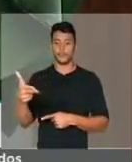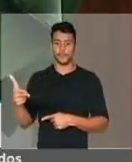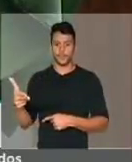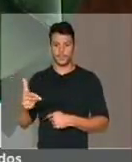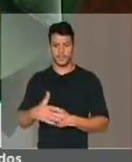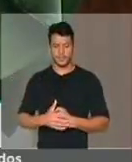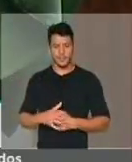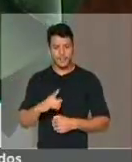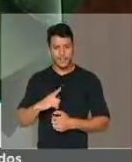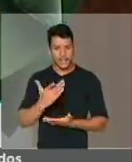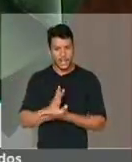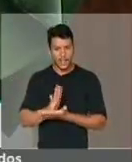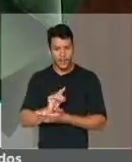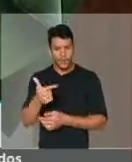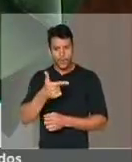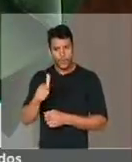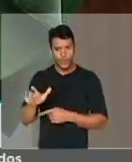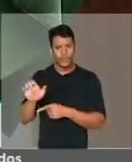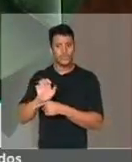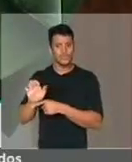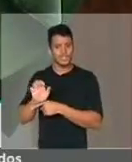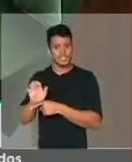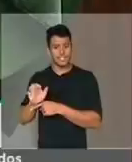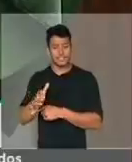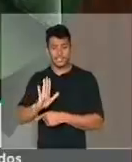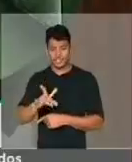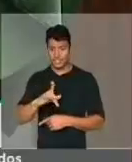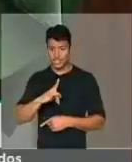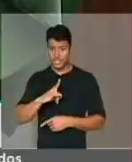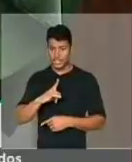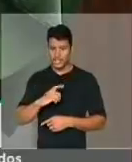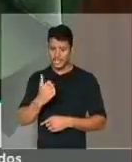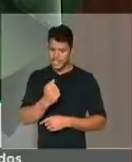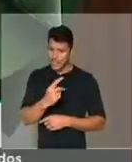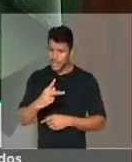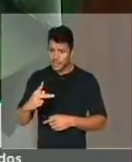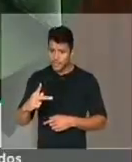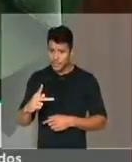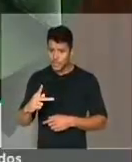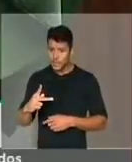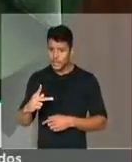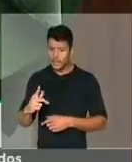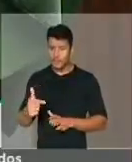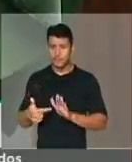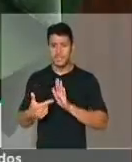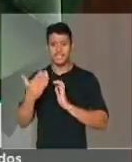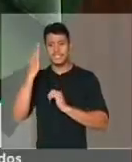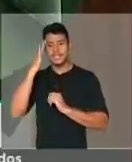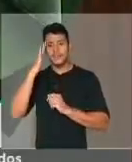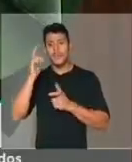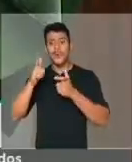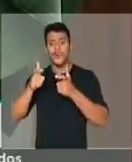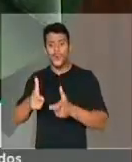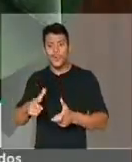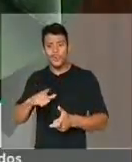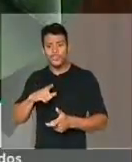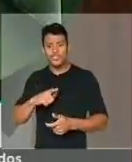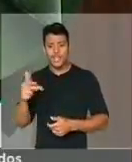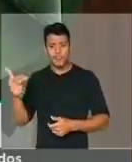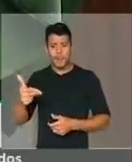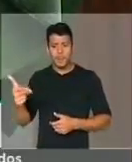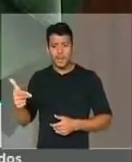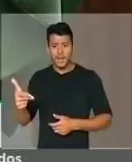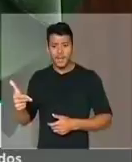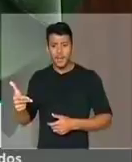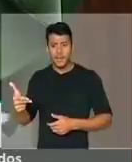Existe algum outro estado do Brasil que possui aplicativos para saber onde há